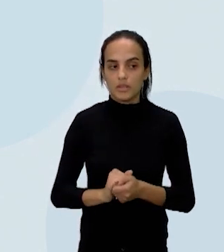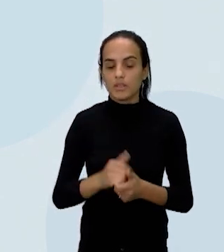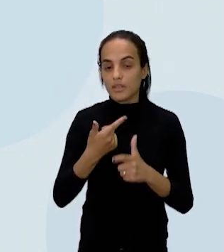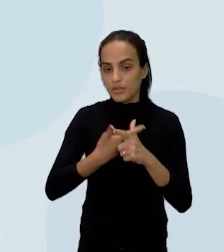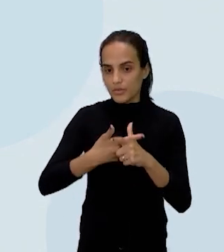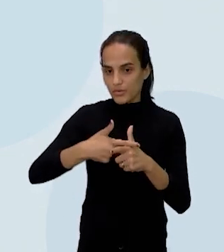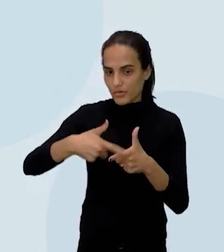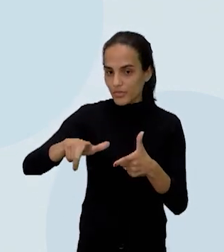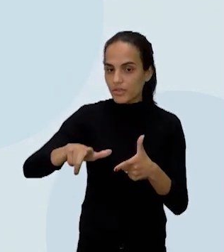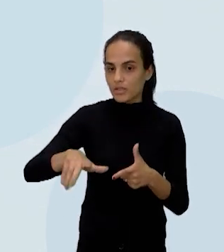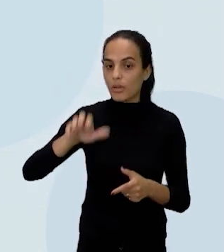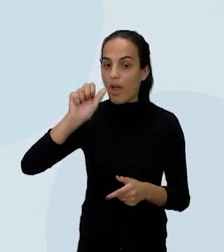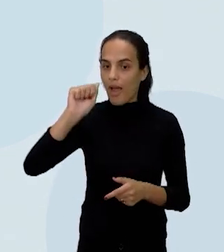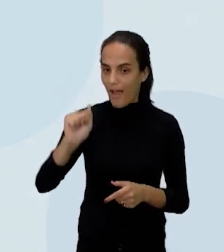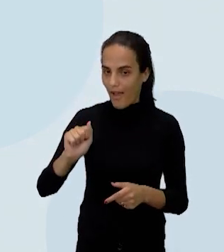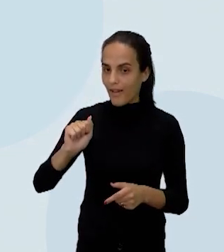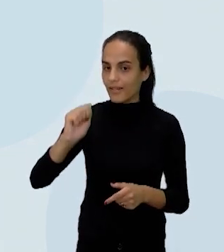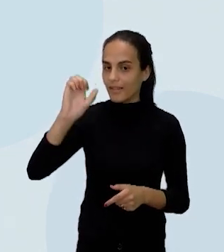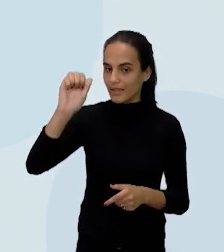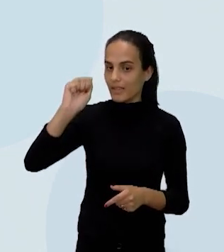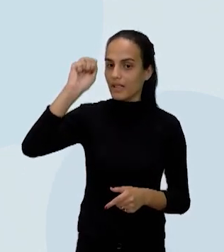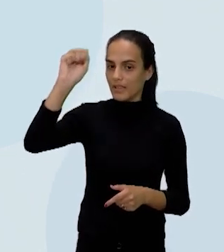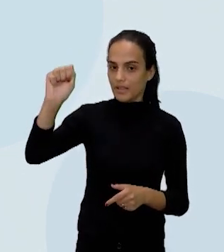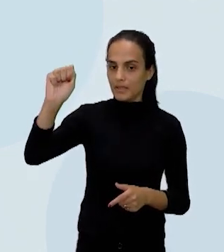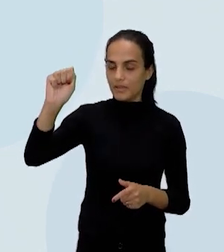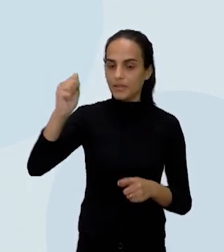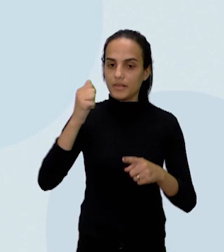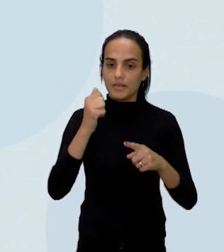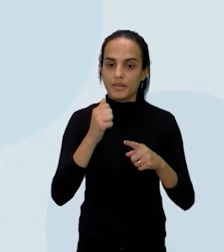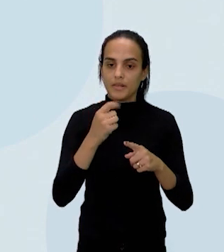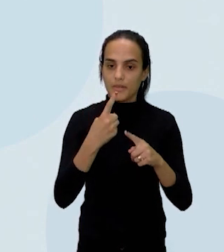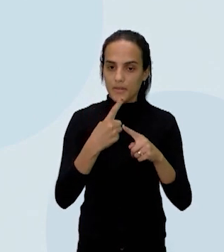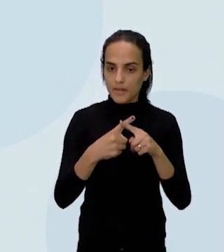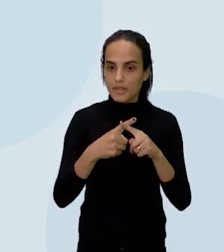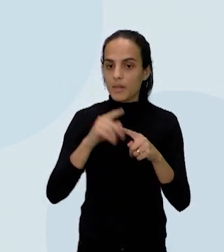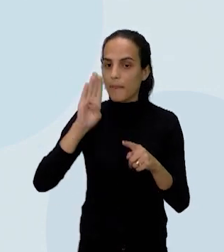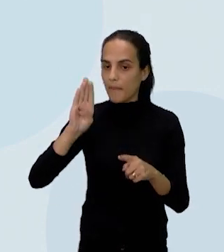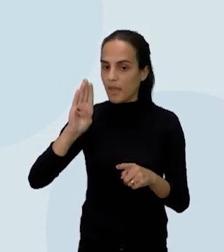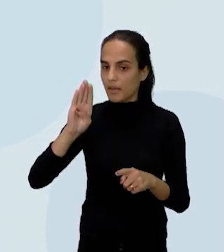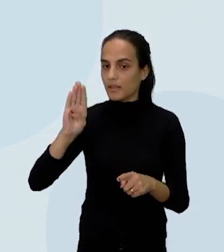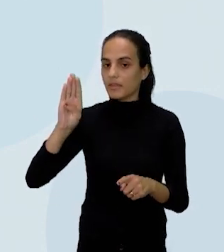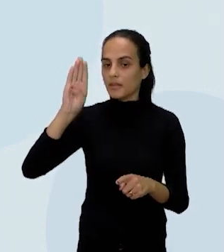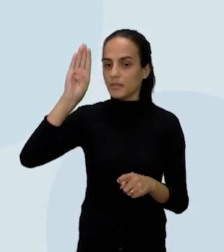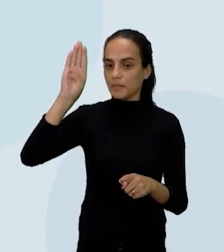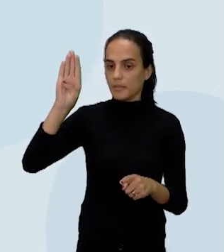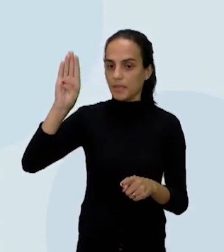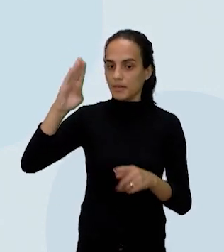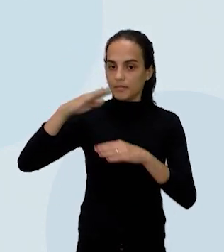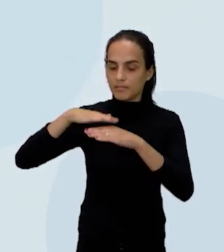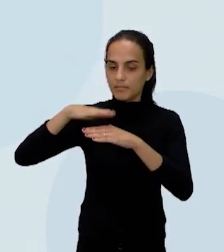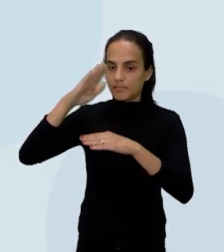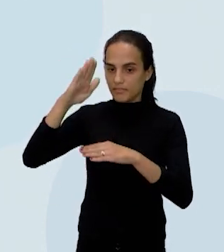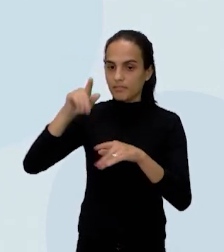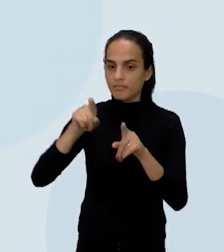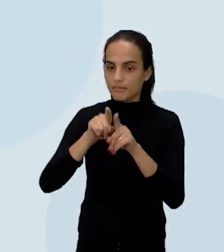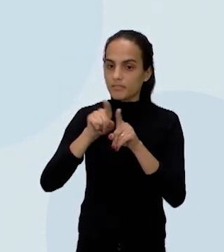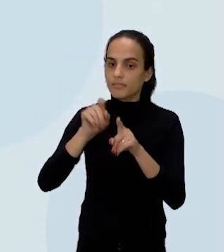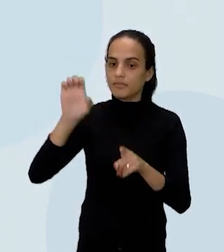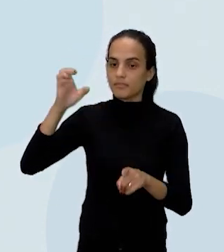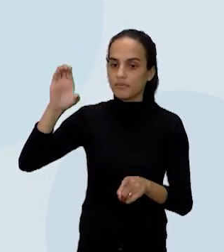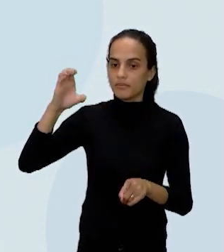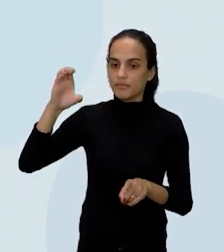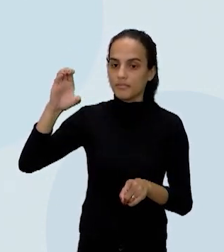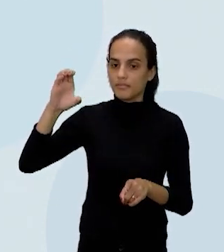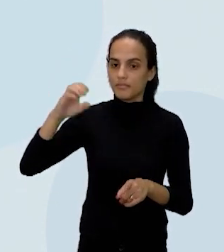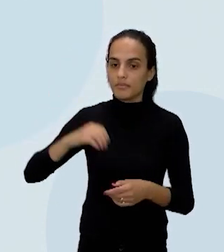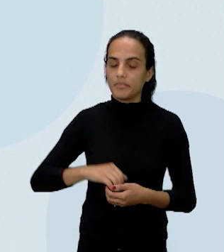A elevado a A, que é o coeficiente, e B elevado a B, que também é um coeficiente.